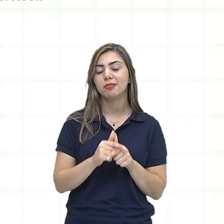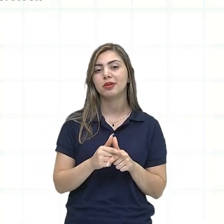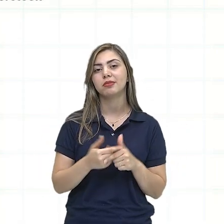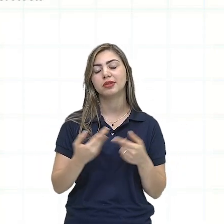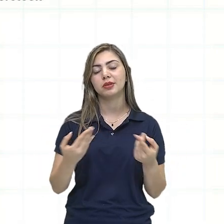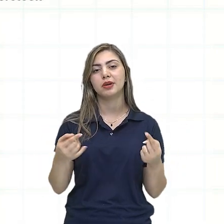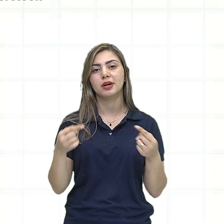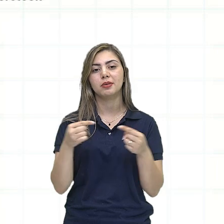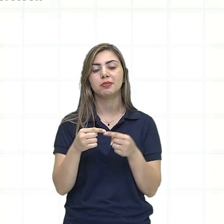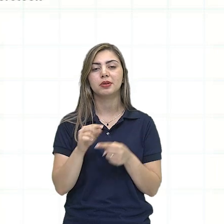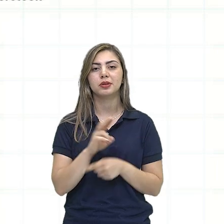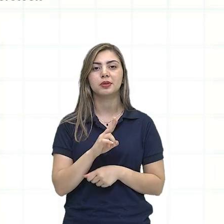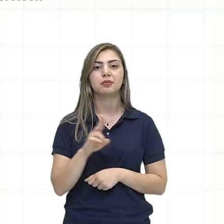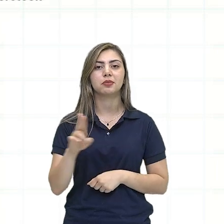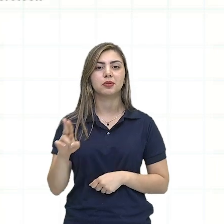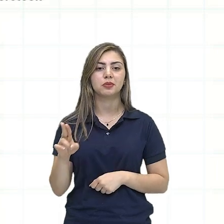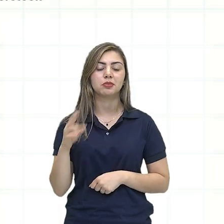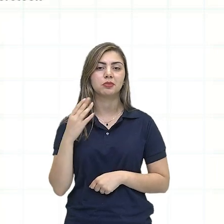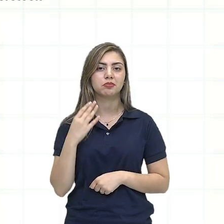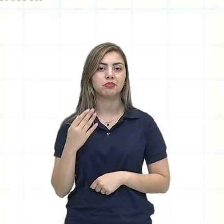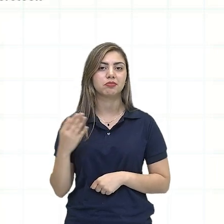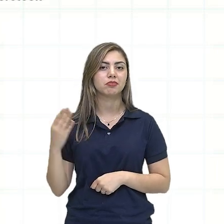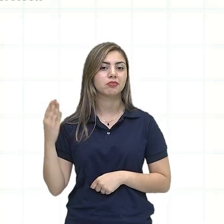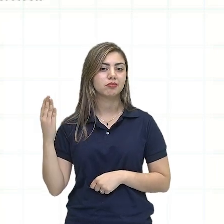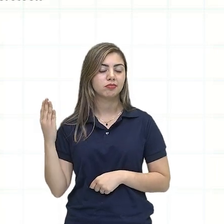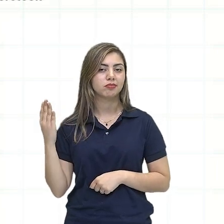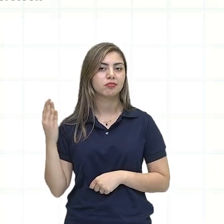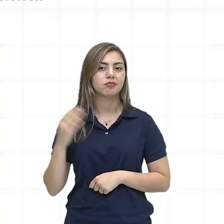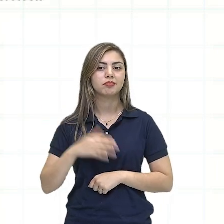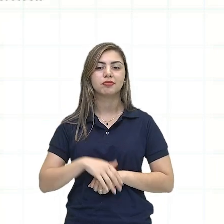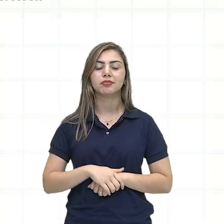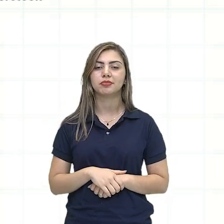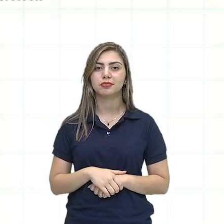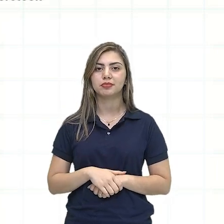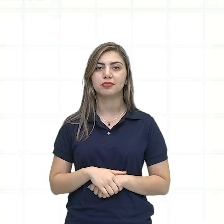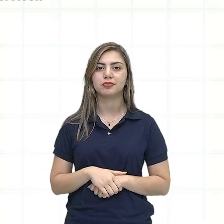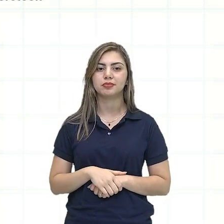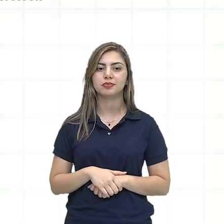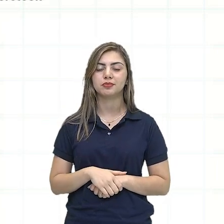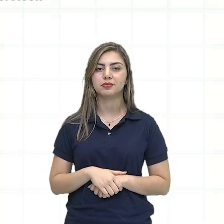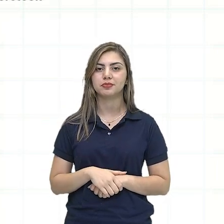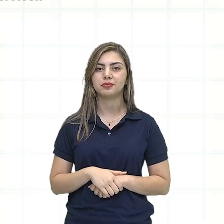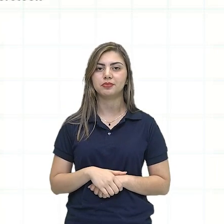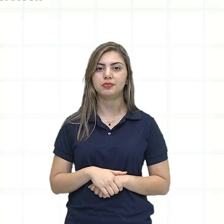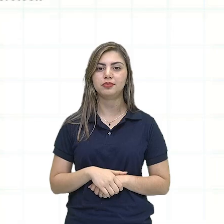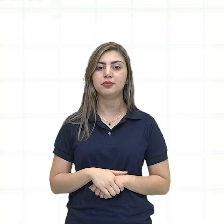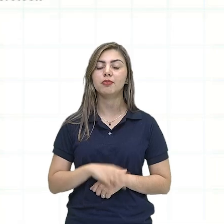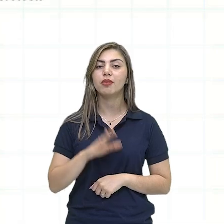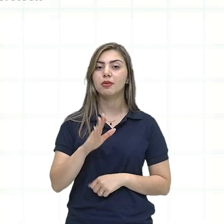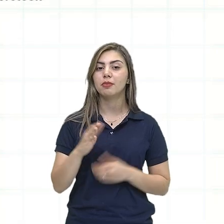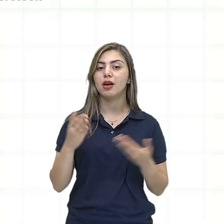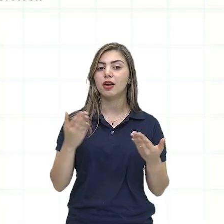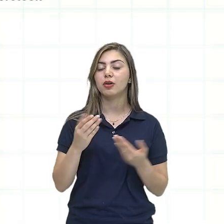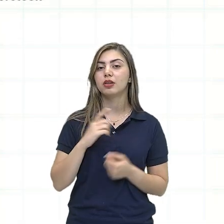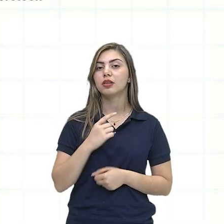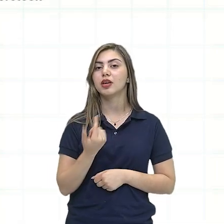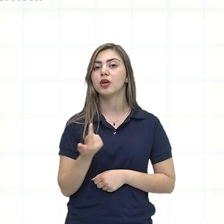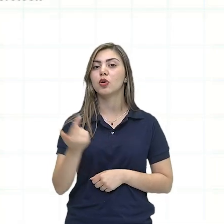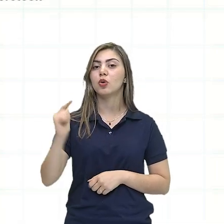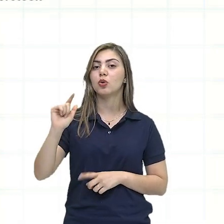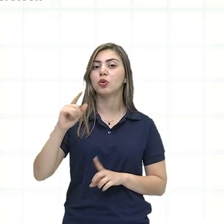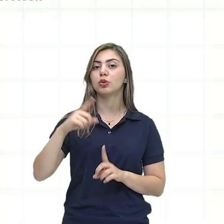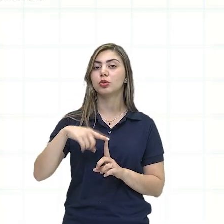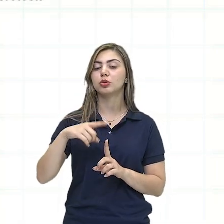desvio que acontece ali na região torácica, eu estou falando da hipercifose. Prosseguindo, a gente vai conhecer um